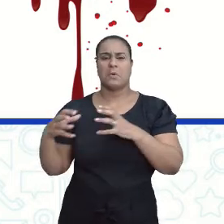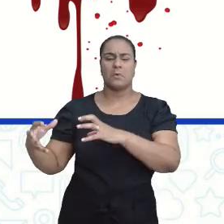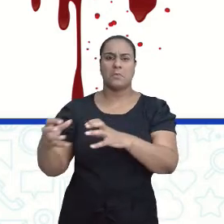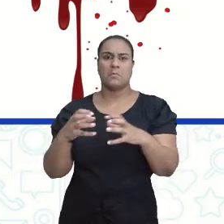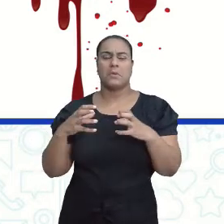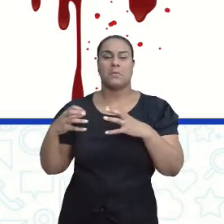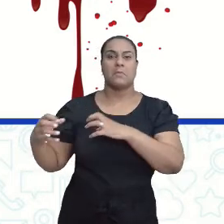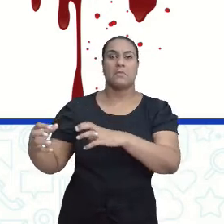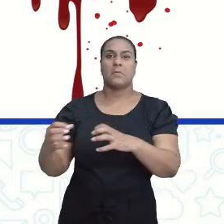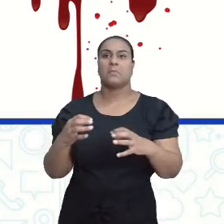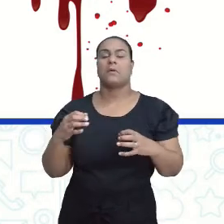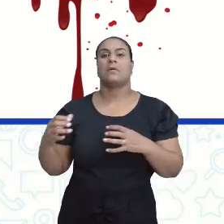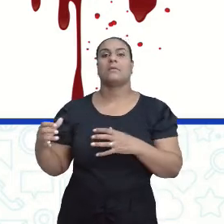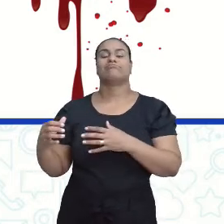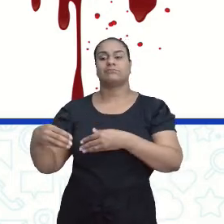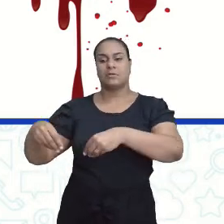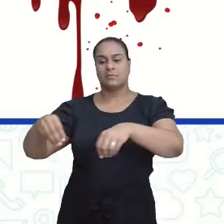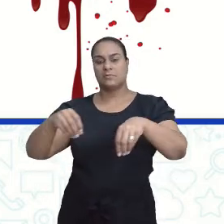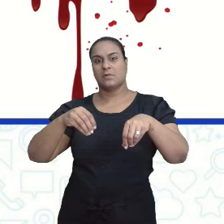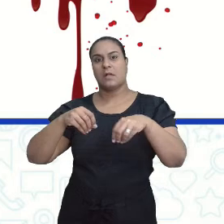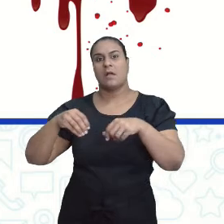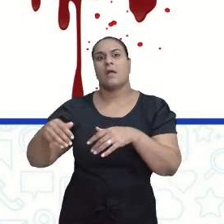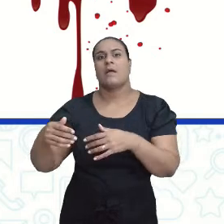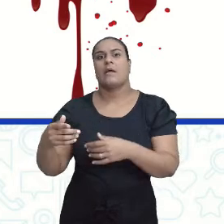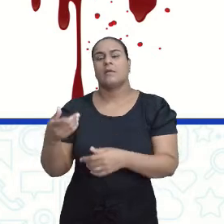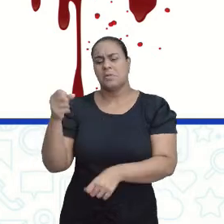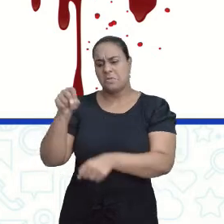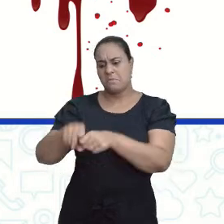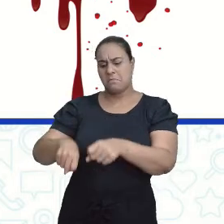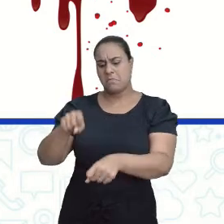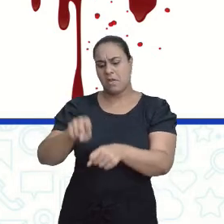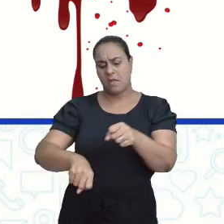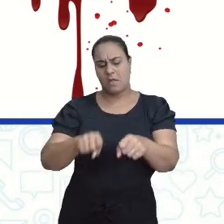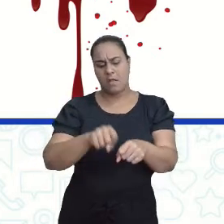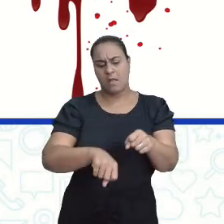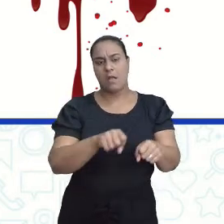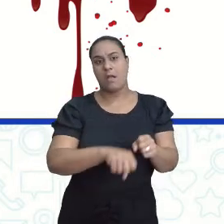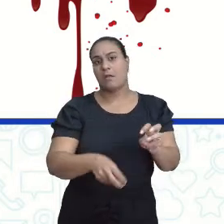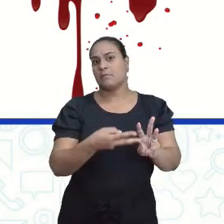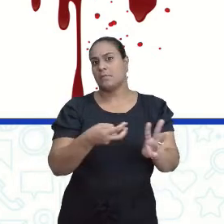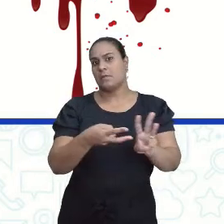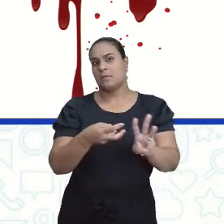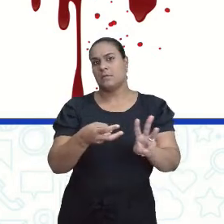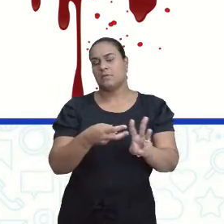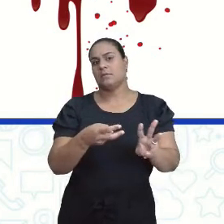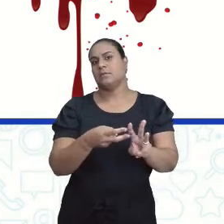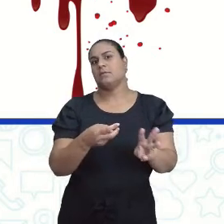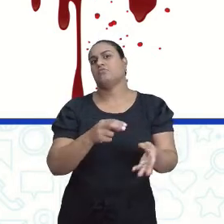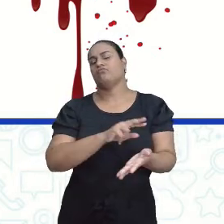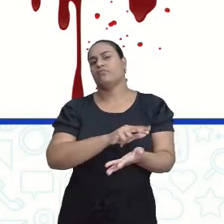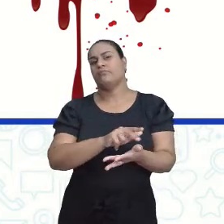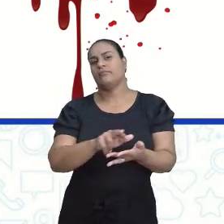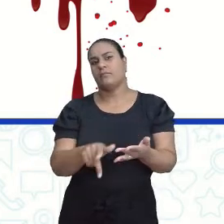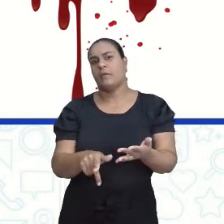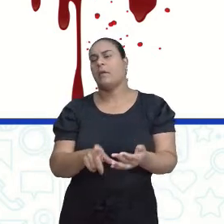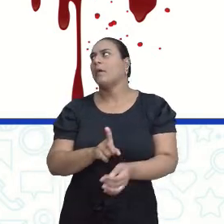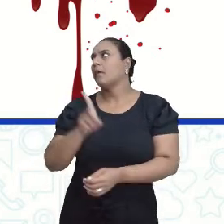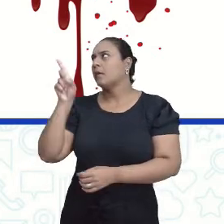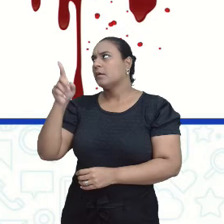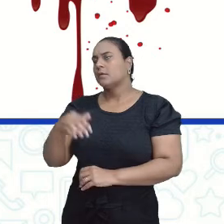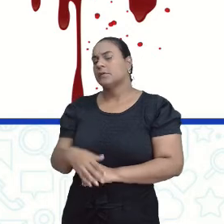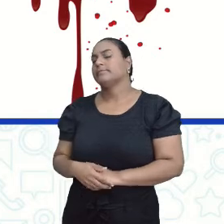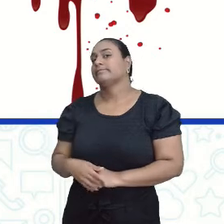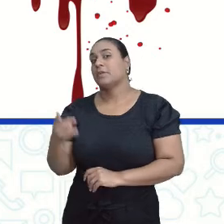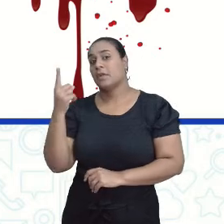questão da terra, se mata muito o indígena por essa questão, né, e aí a gente vê cada